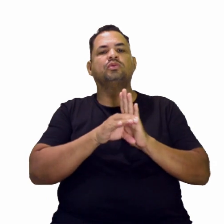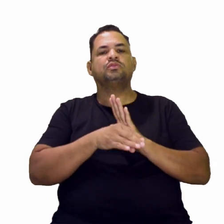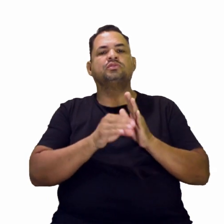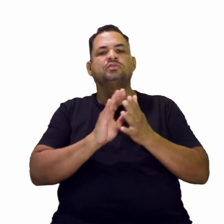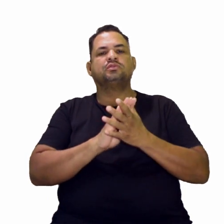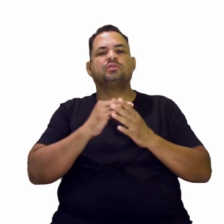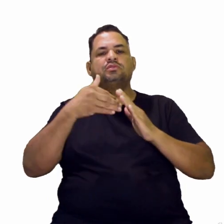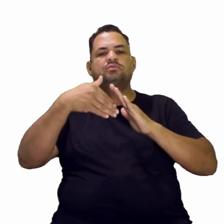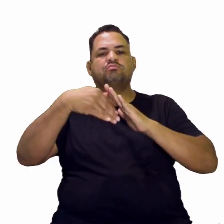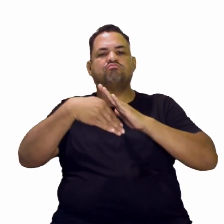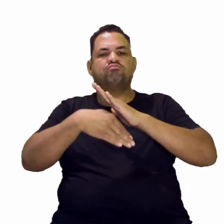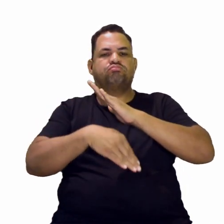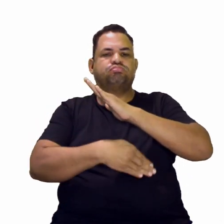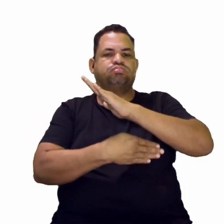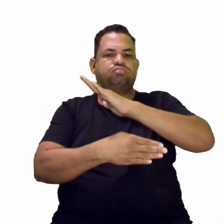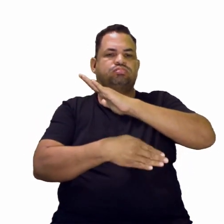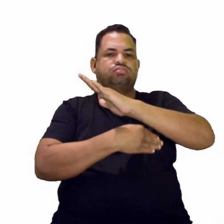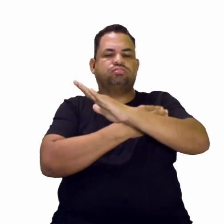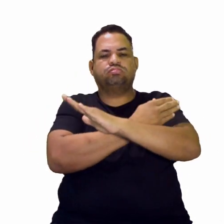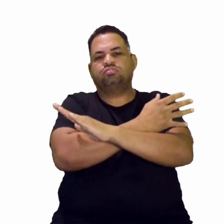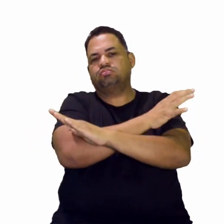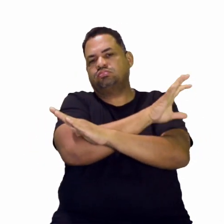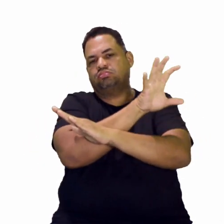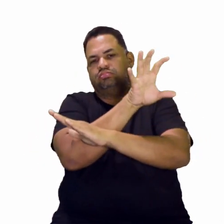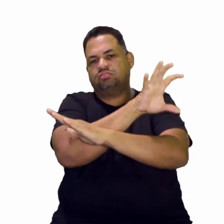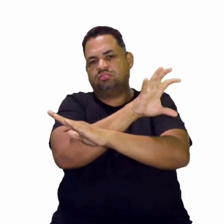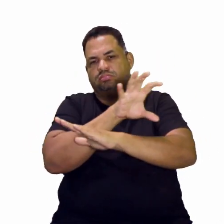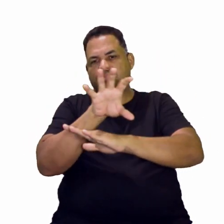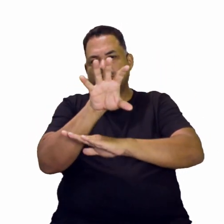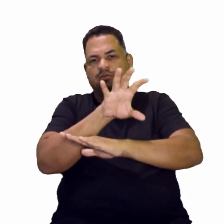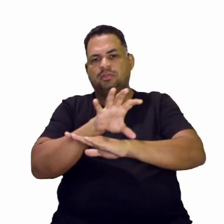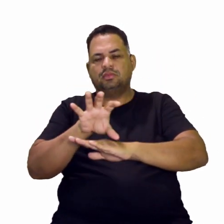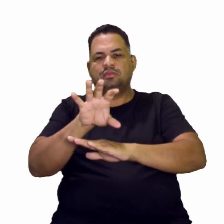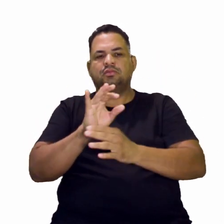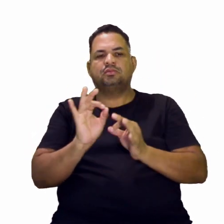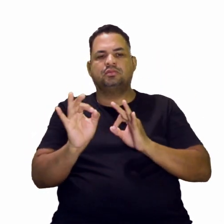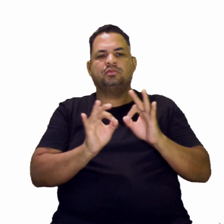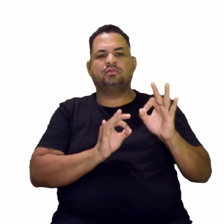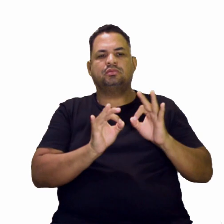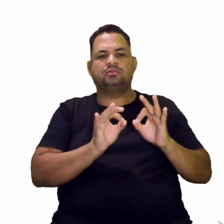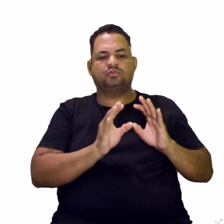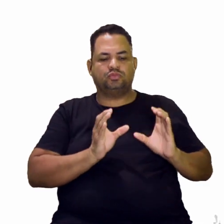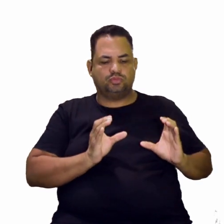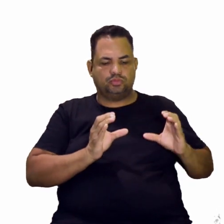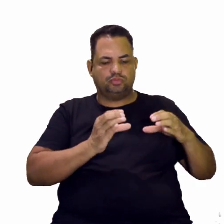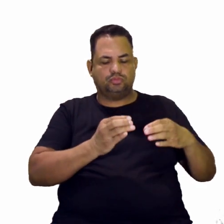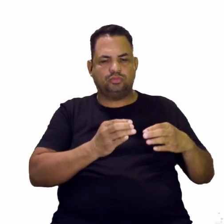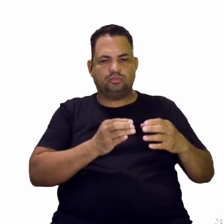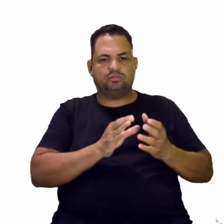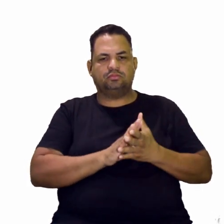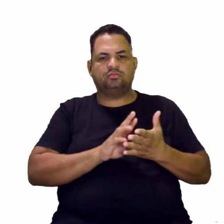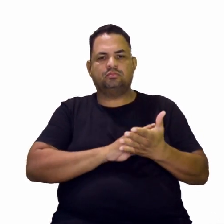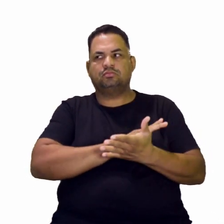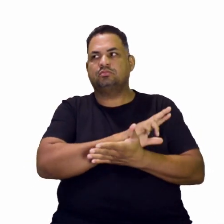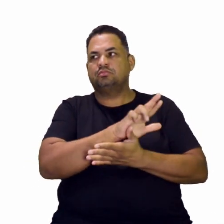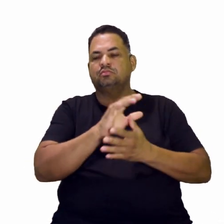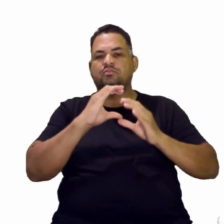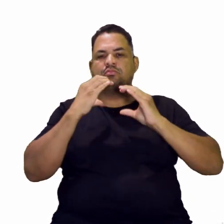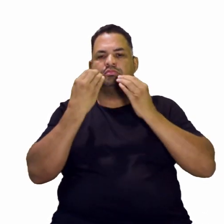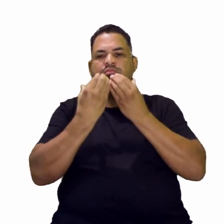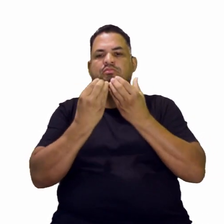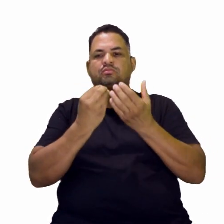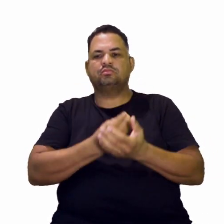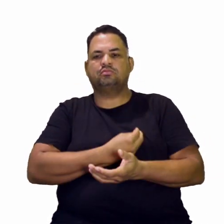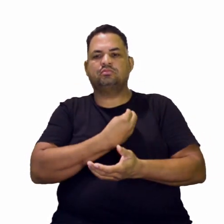ecossistema e dê um exemplo. O que é um ecossistema? Ele é um conjunto de comunidades, ou seja, de seres de várias espécies. Lembra